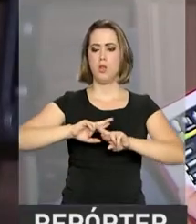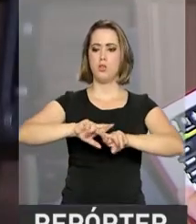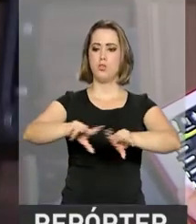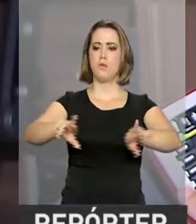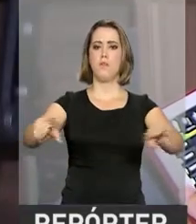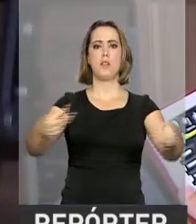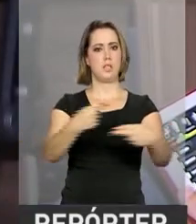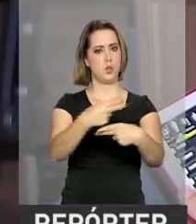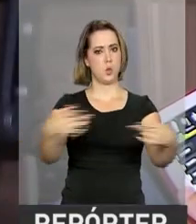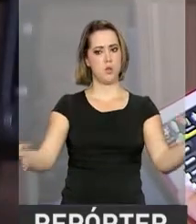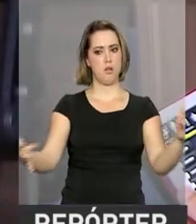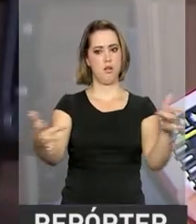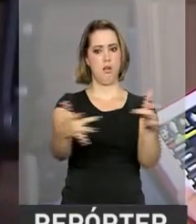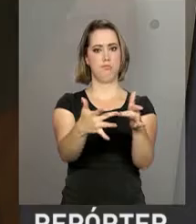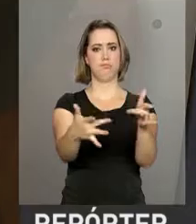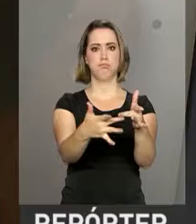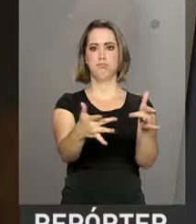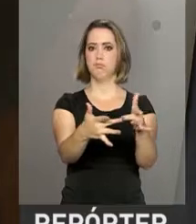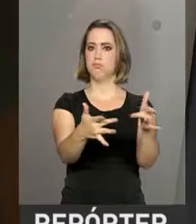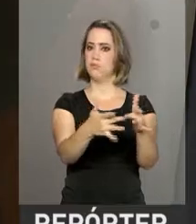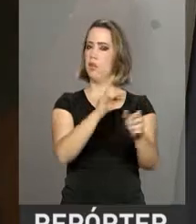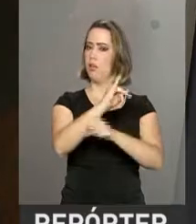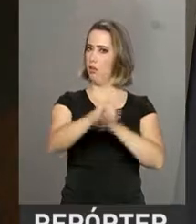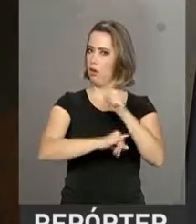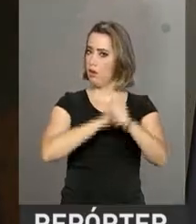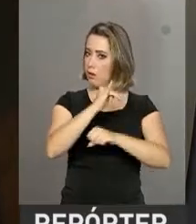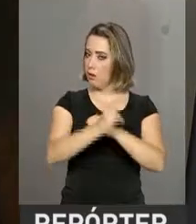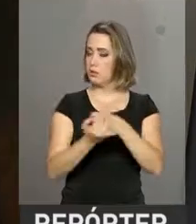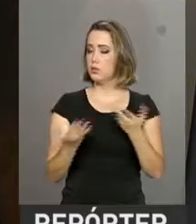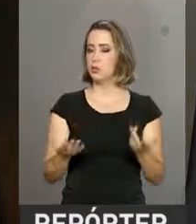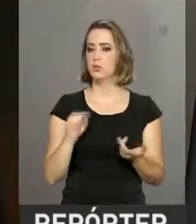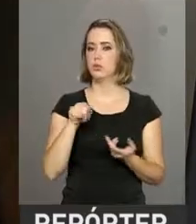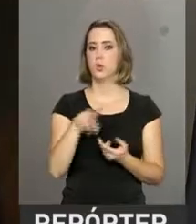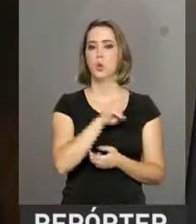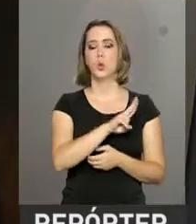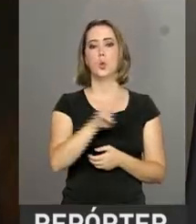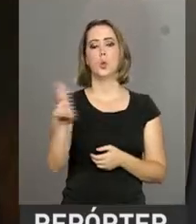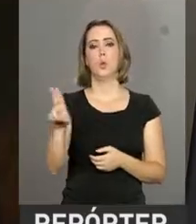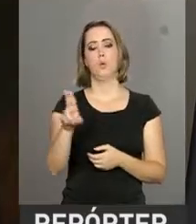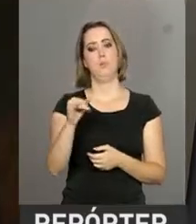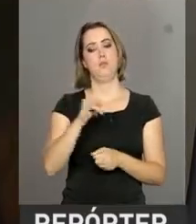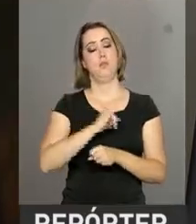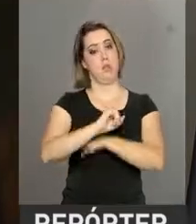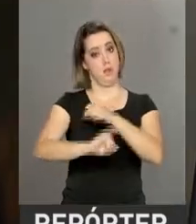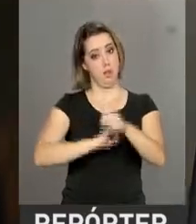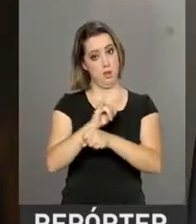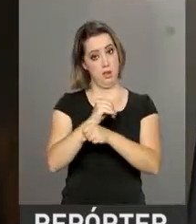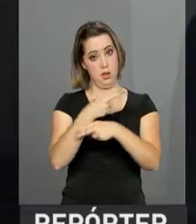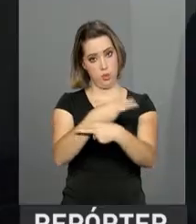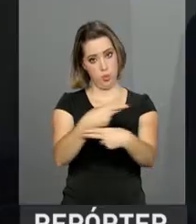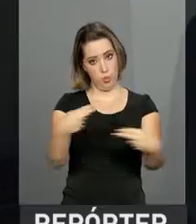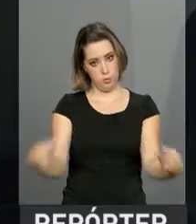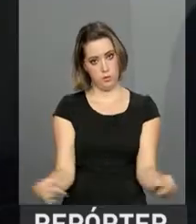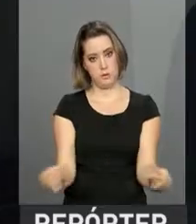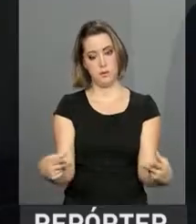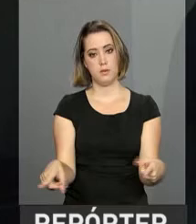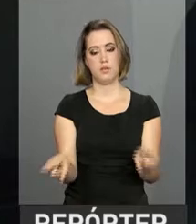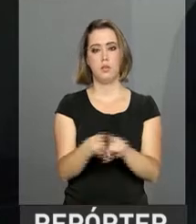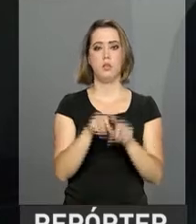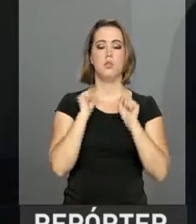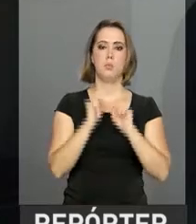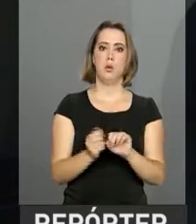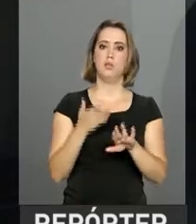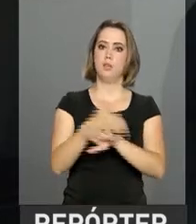se comunicam e interagem de forma autônoma via internet recebe o nome de Internet das Coisas. E você pode estar